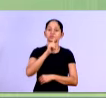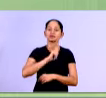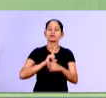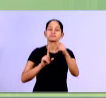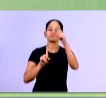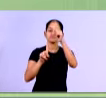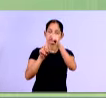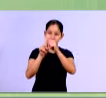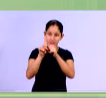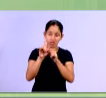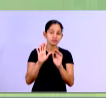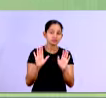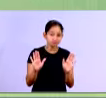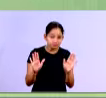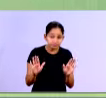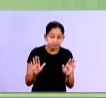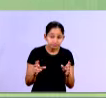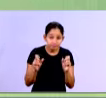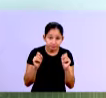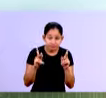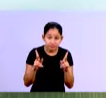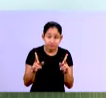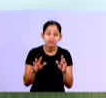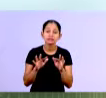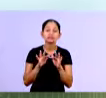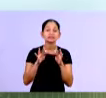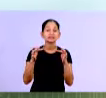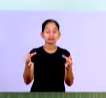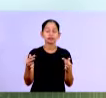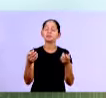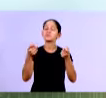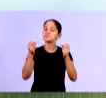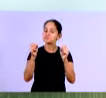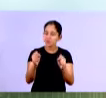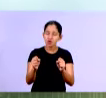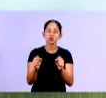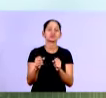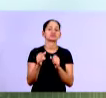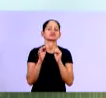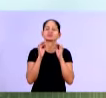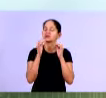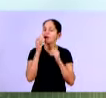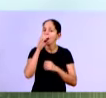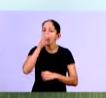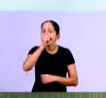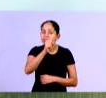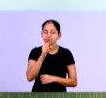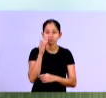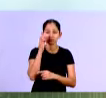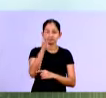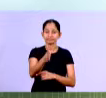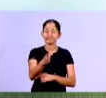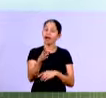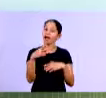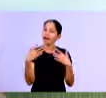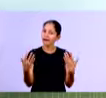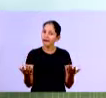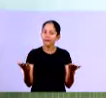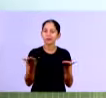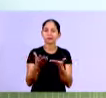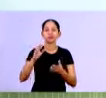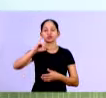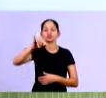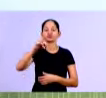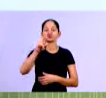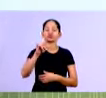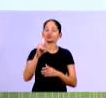mês. Quando eu tenho juros simples, eu posso fazer essa divisão tranquilamente, ok? Quando eu tenho juros compostos, aí a gente vai